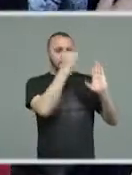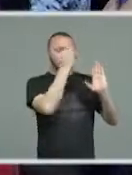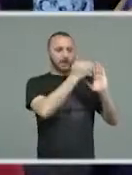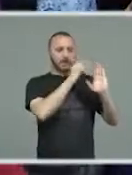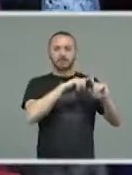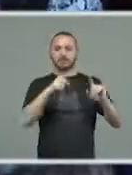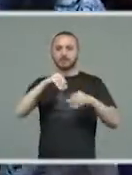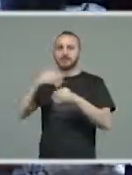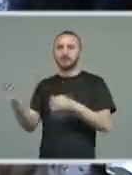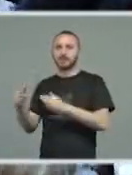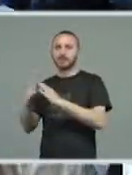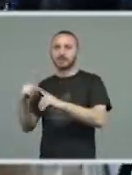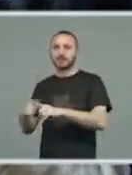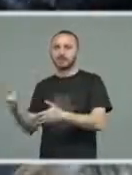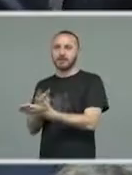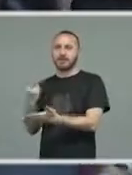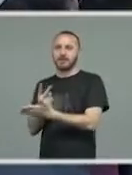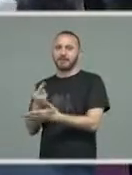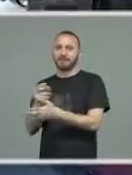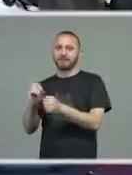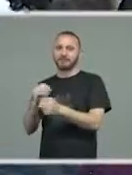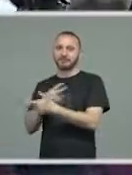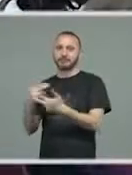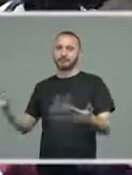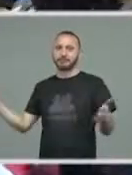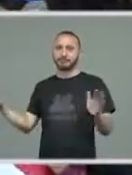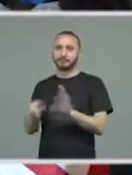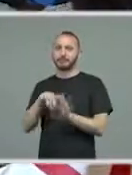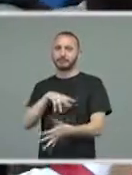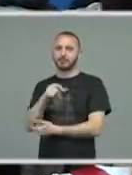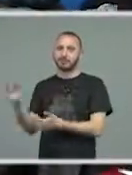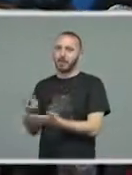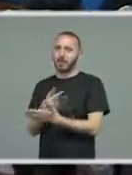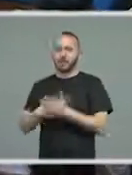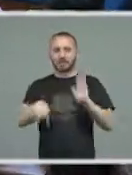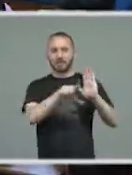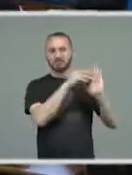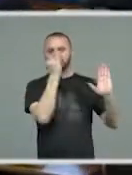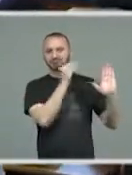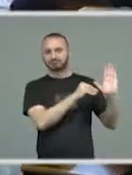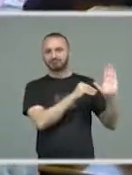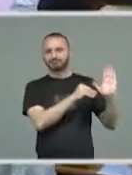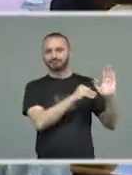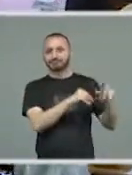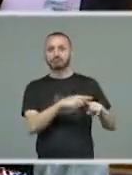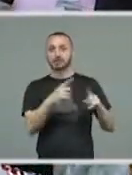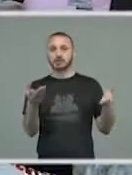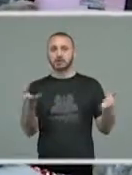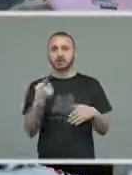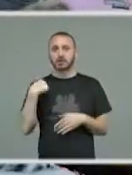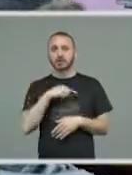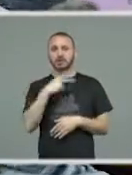Deus. Os frutos dessas 24 horas, não queiramos colher de imediato, é